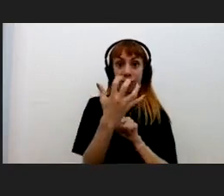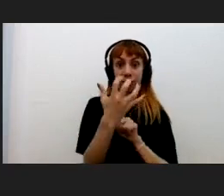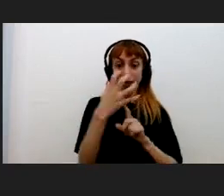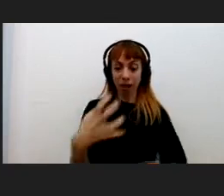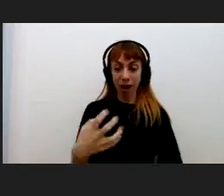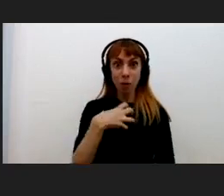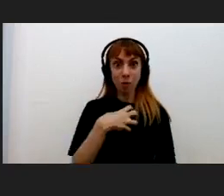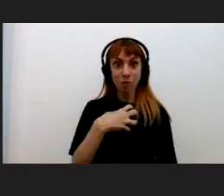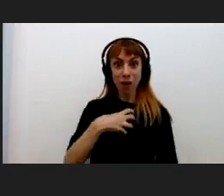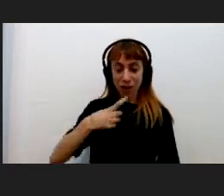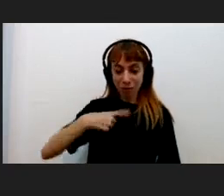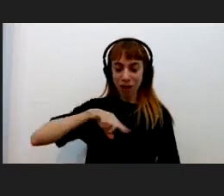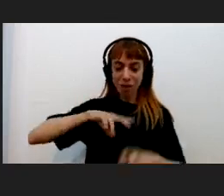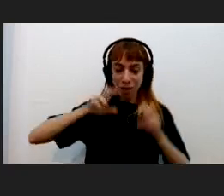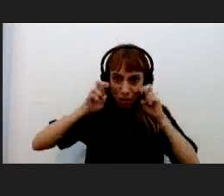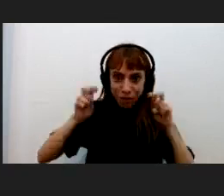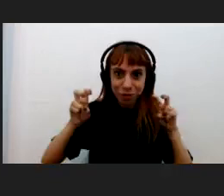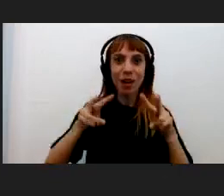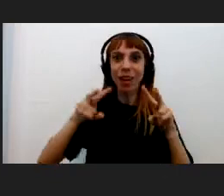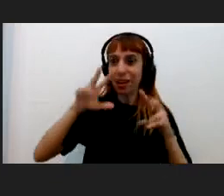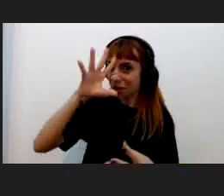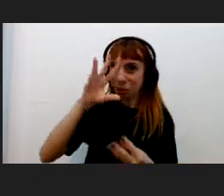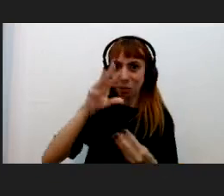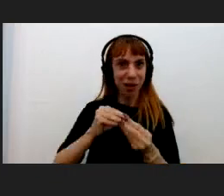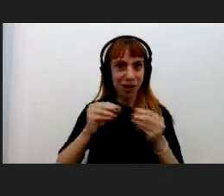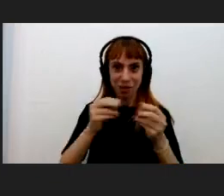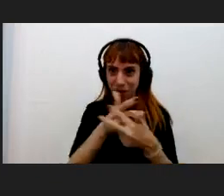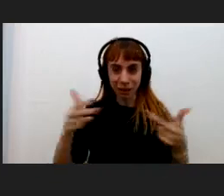Então, eu peguei aqui algumas características que eu acho que são